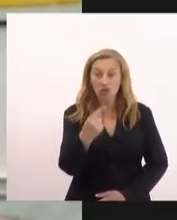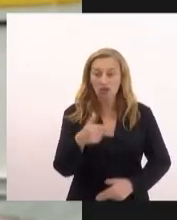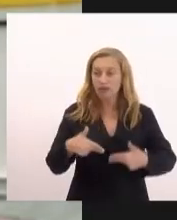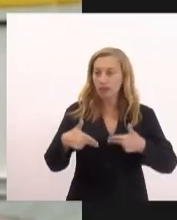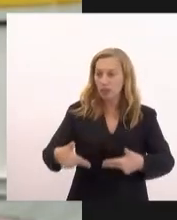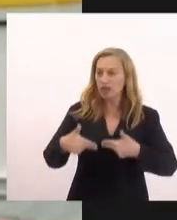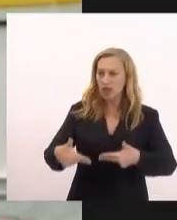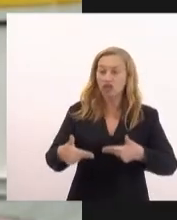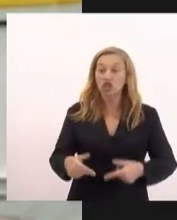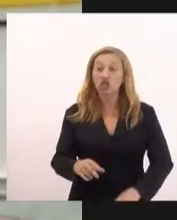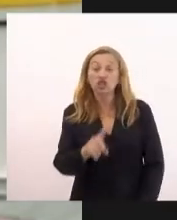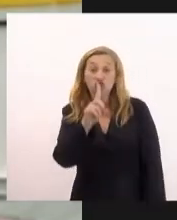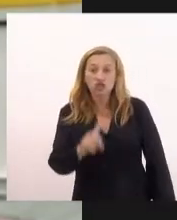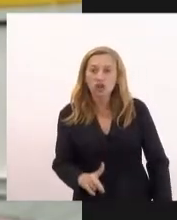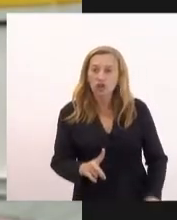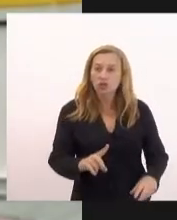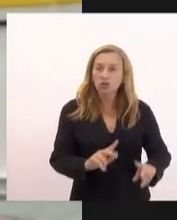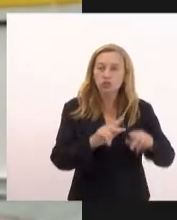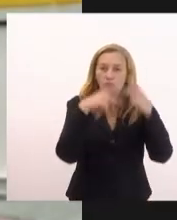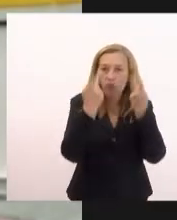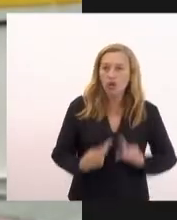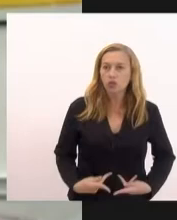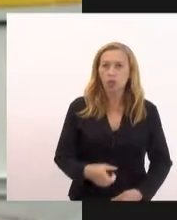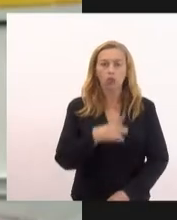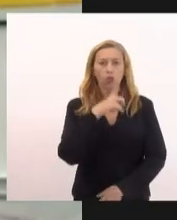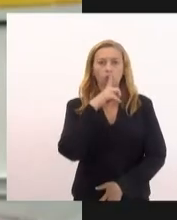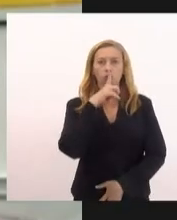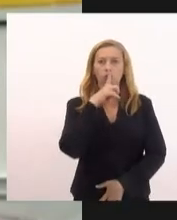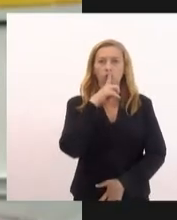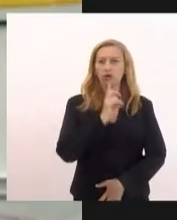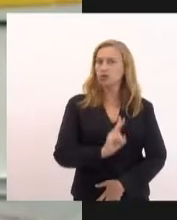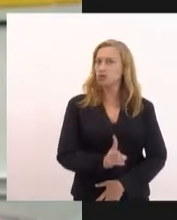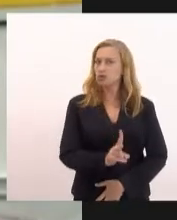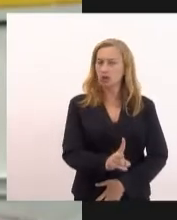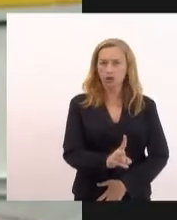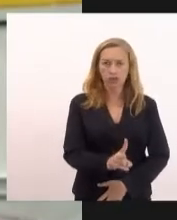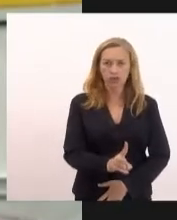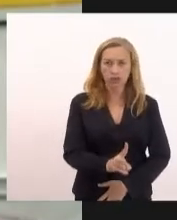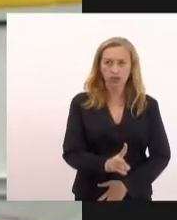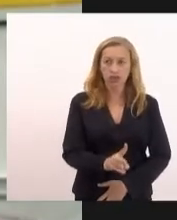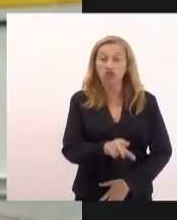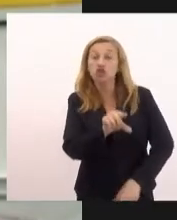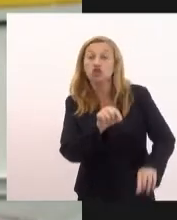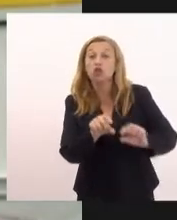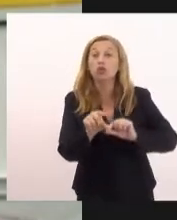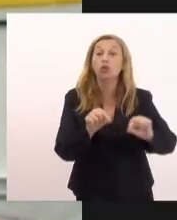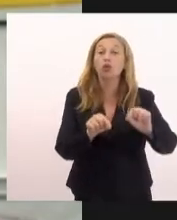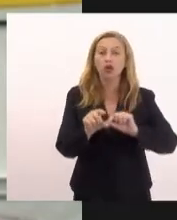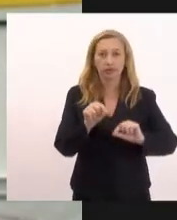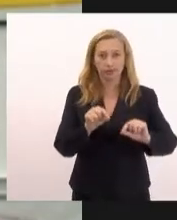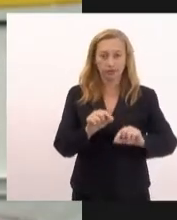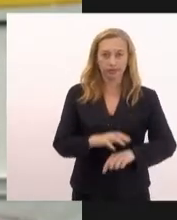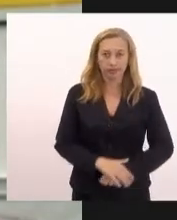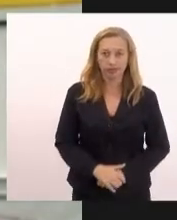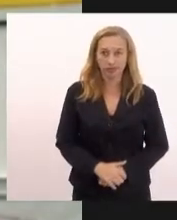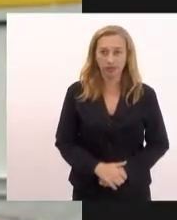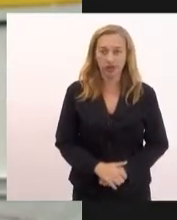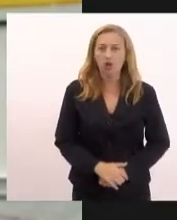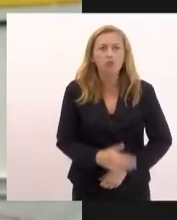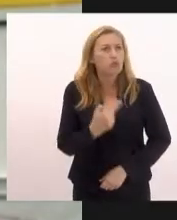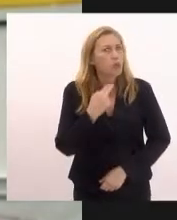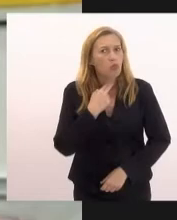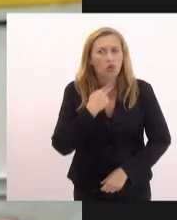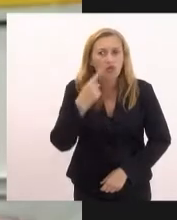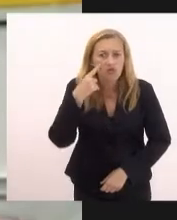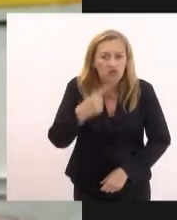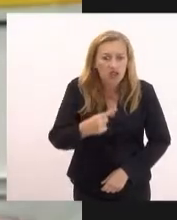direitos humanos que têm um silêncio sempre seletivo. Então, eu não posso ver mais uma